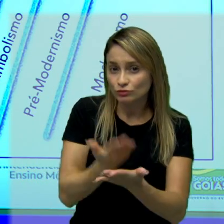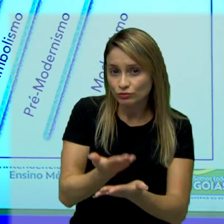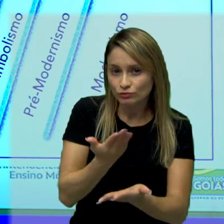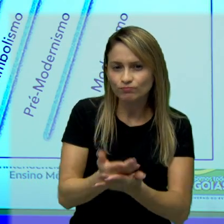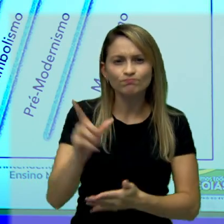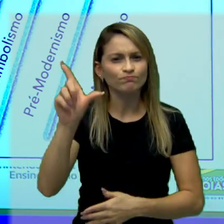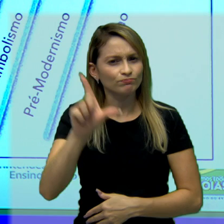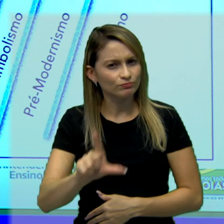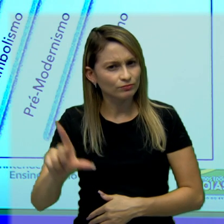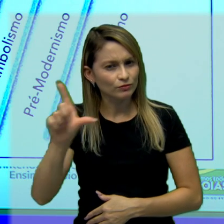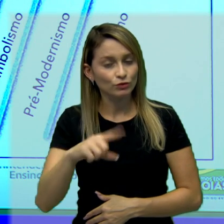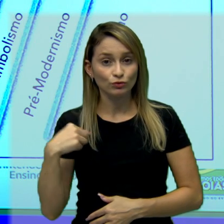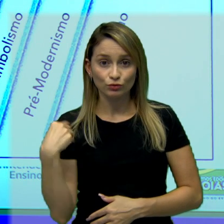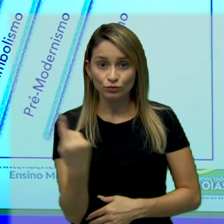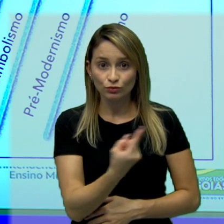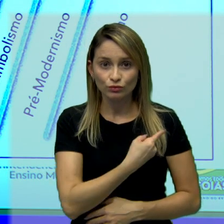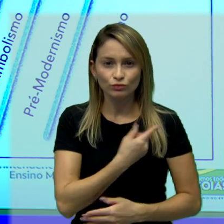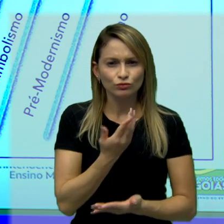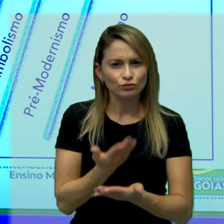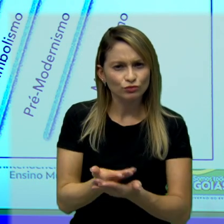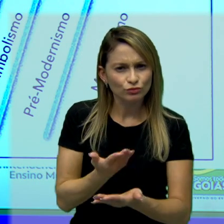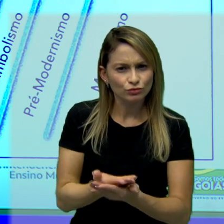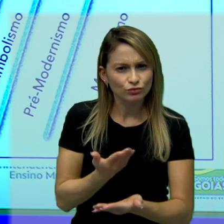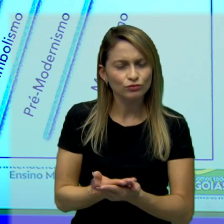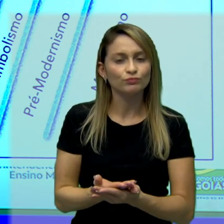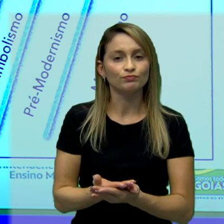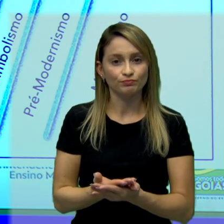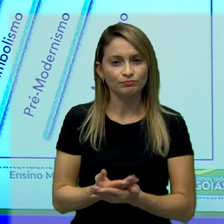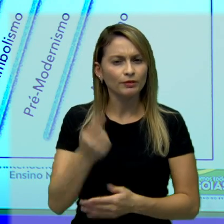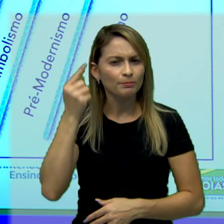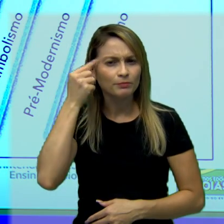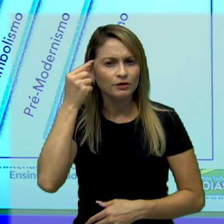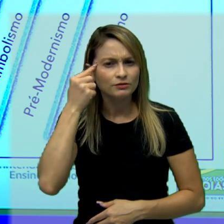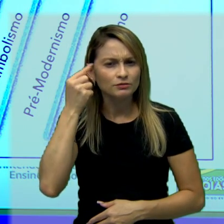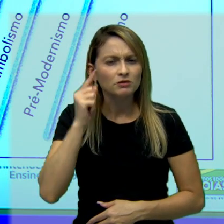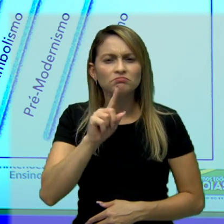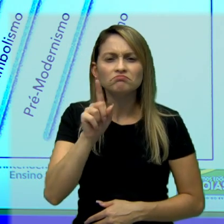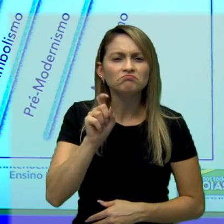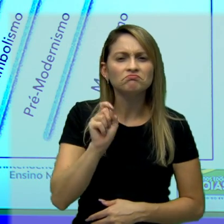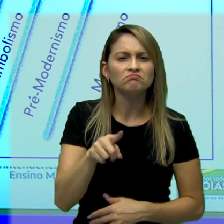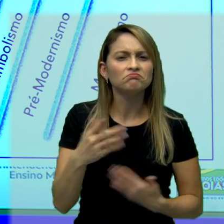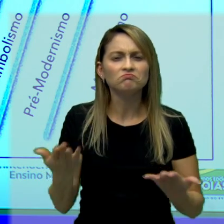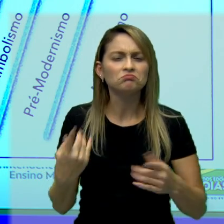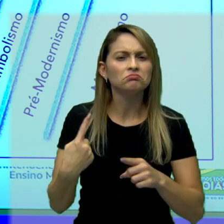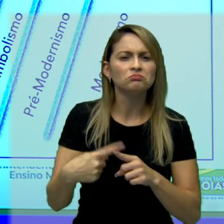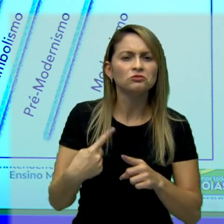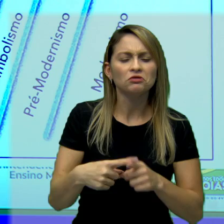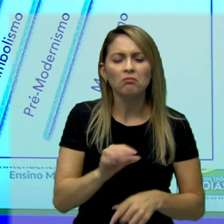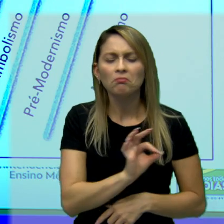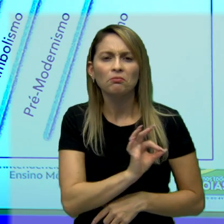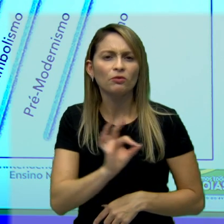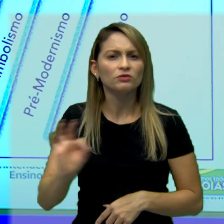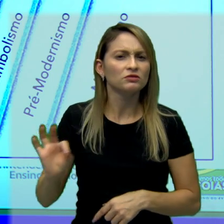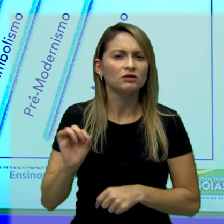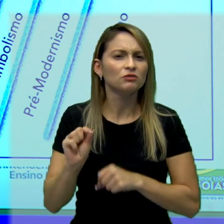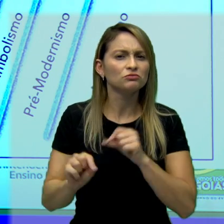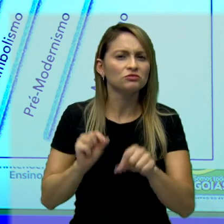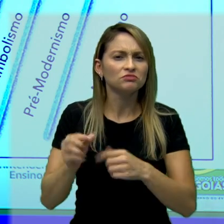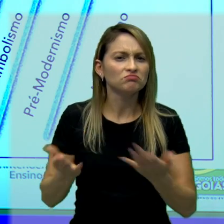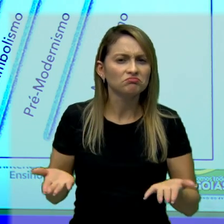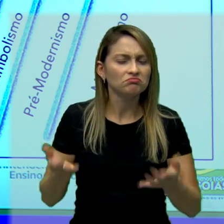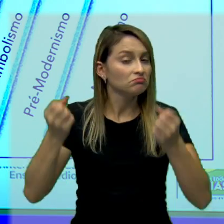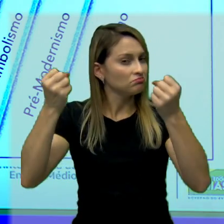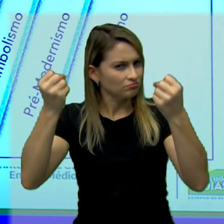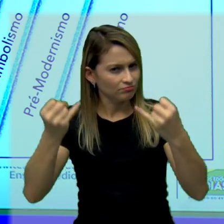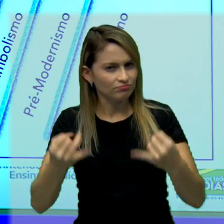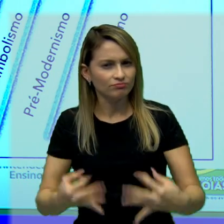todas as escolas literárias que nós estudamos em literatura. E você pode estar se perguntando, por que modernismo, Dani? E eu digo